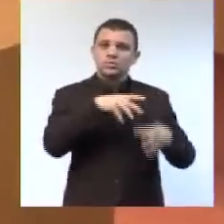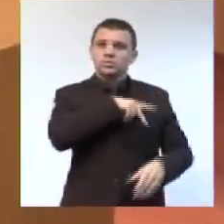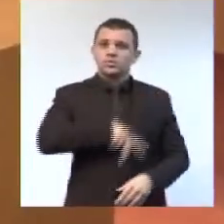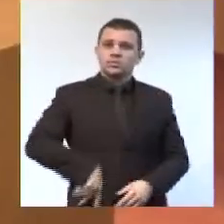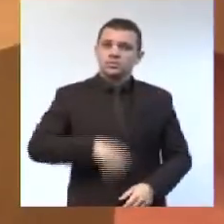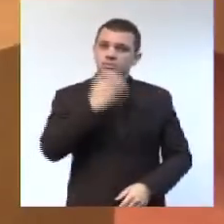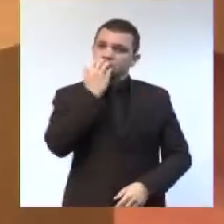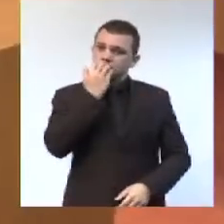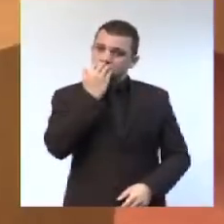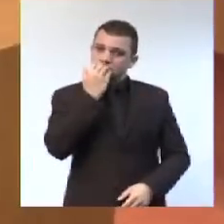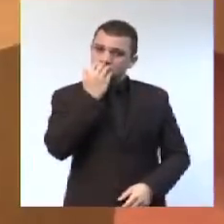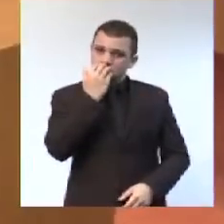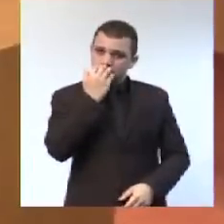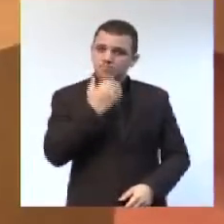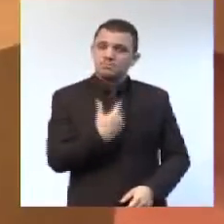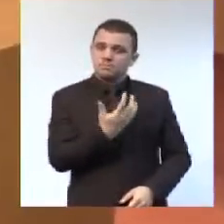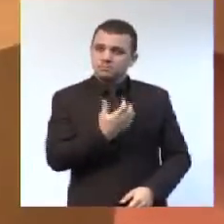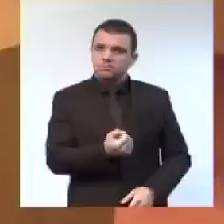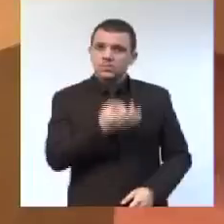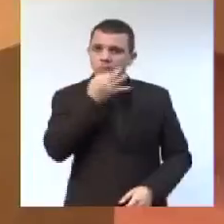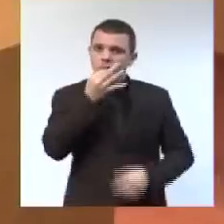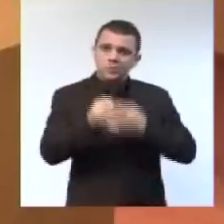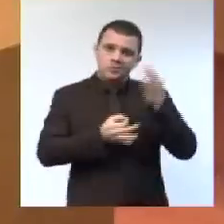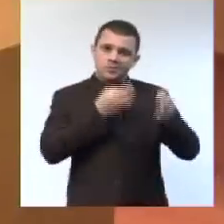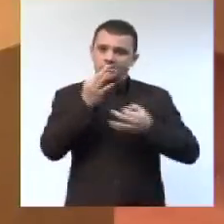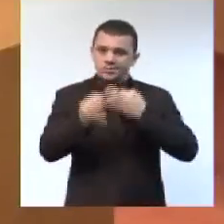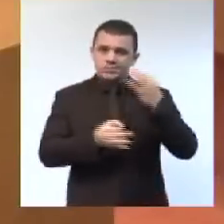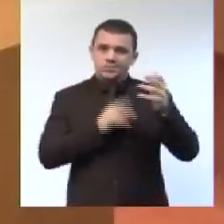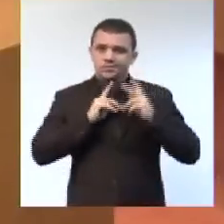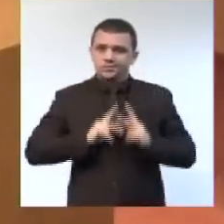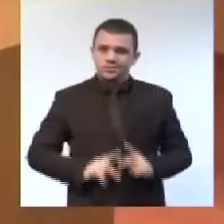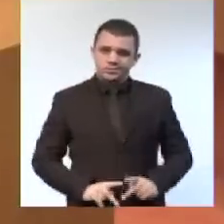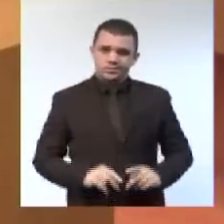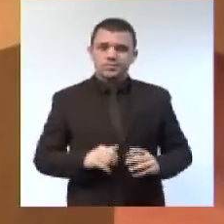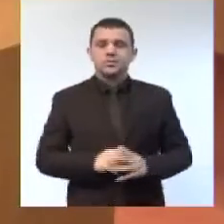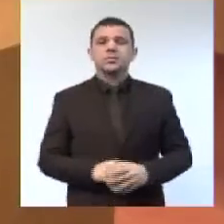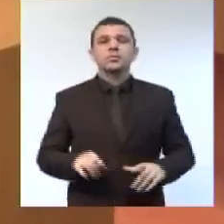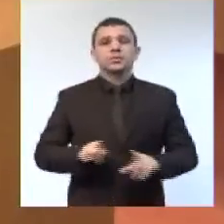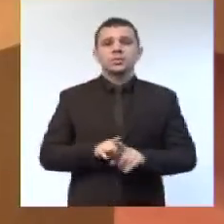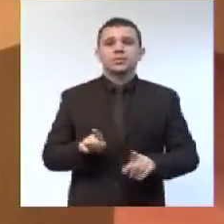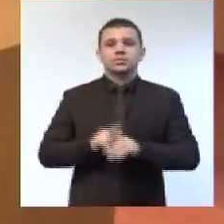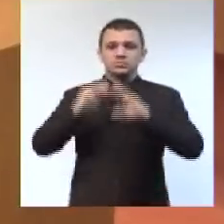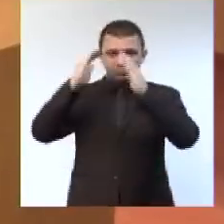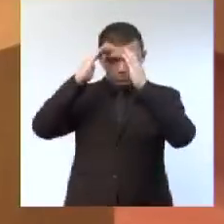e não omito minhas opiniões e minhas posições, o governador Lobão,